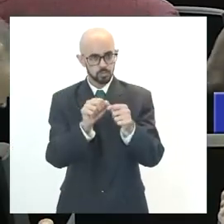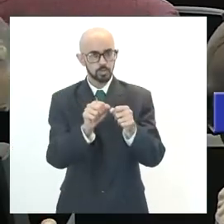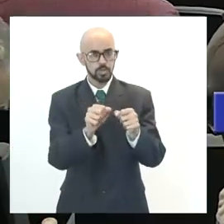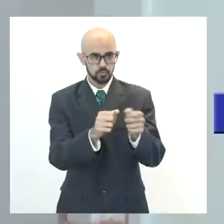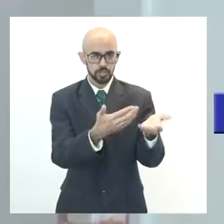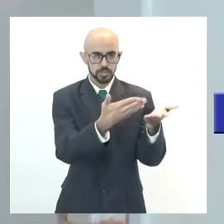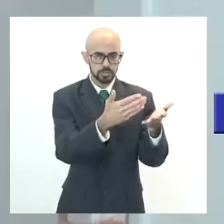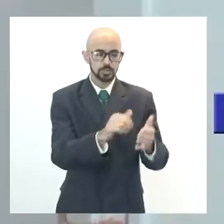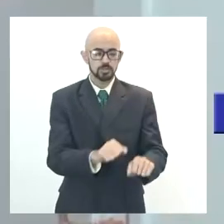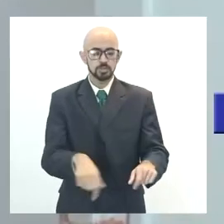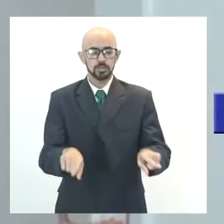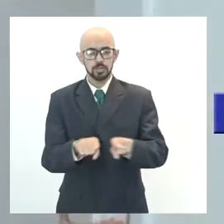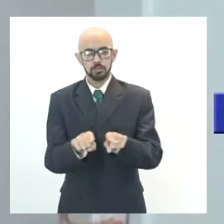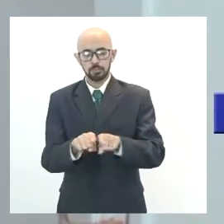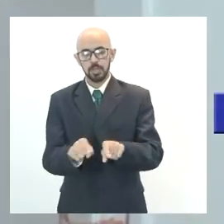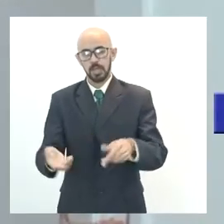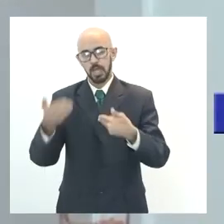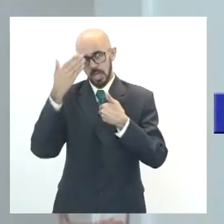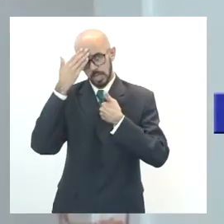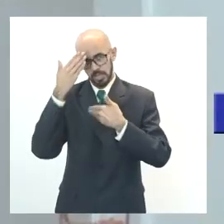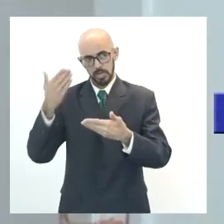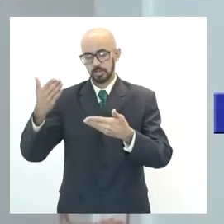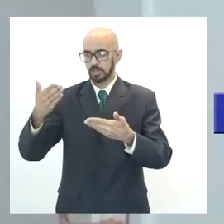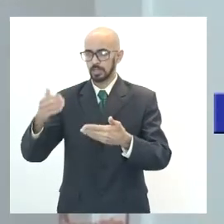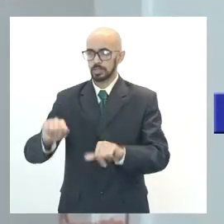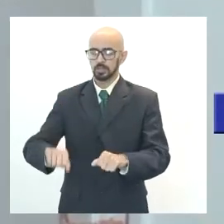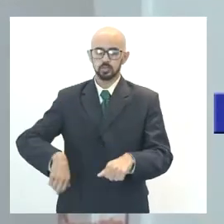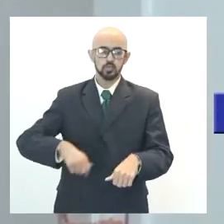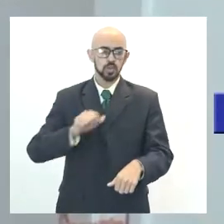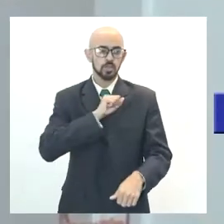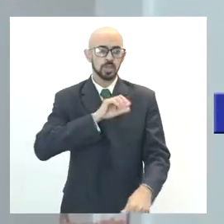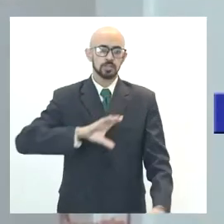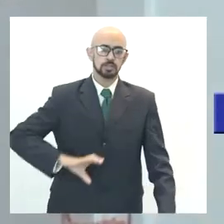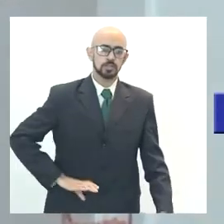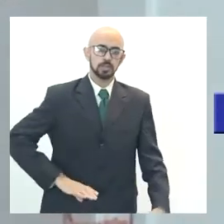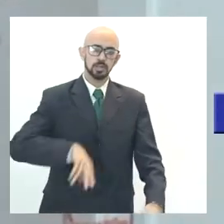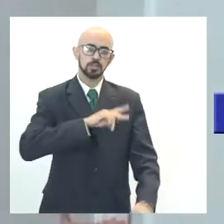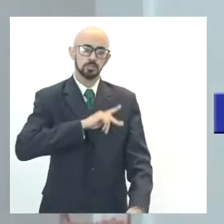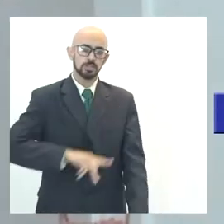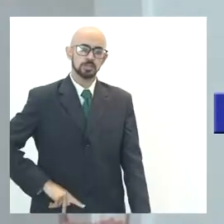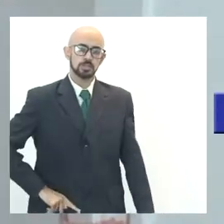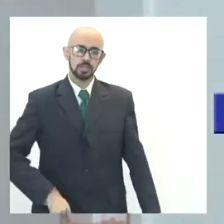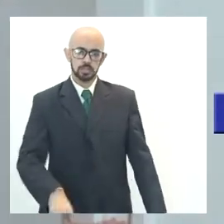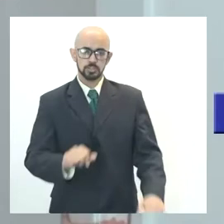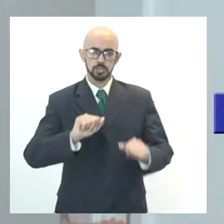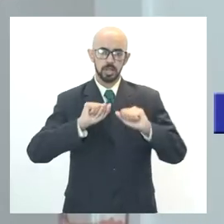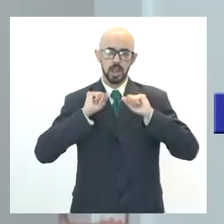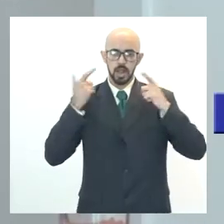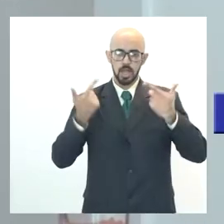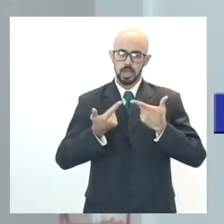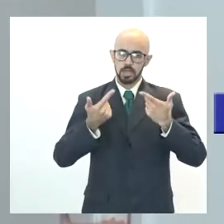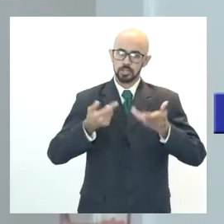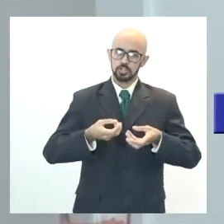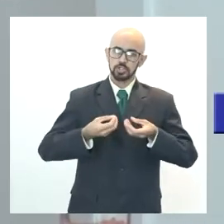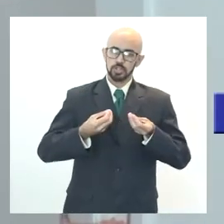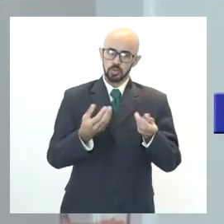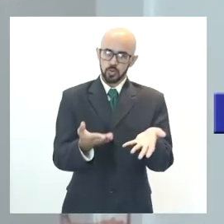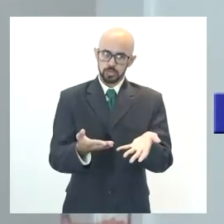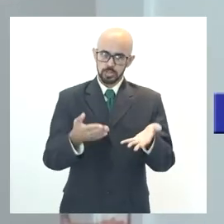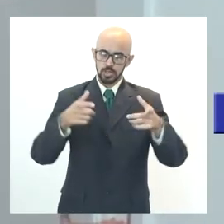Agradeço também ao ano e não é presidente aqui da alerj né Por ceder o espaço